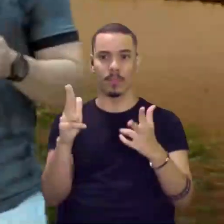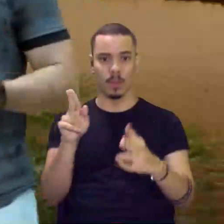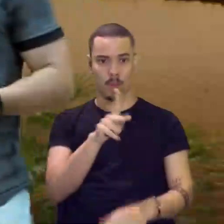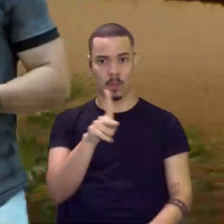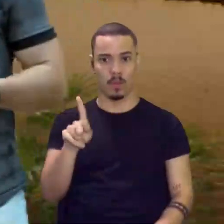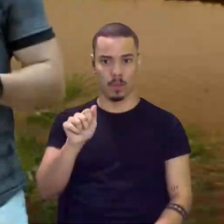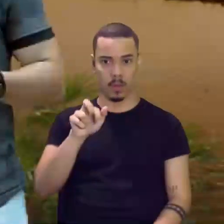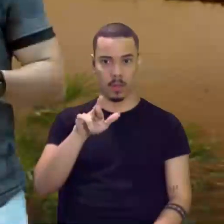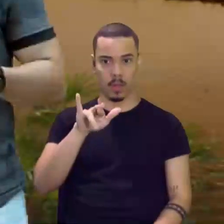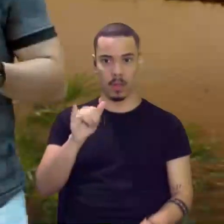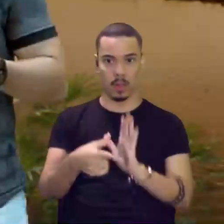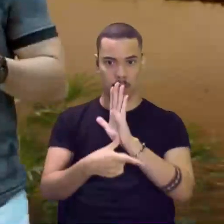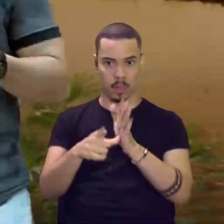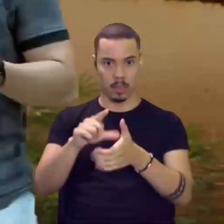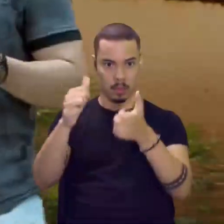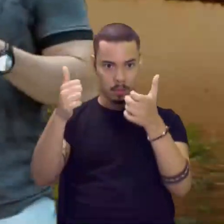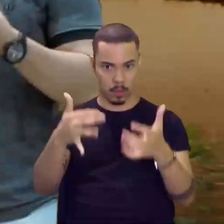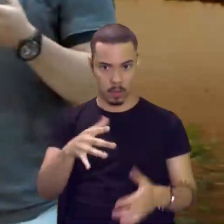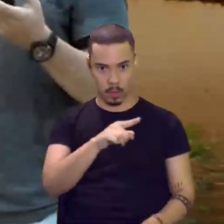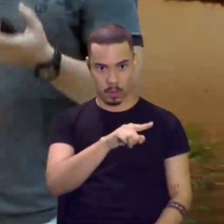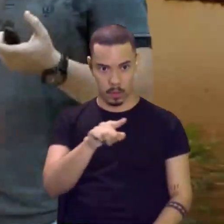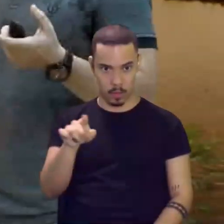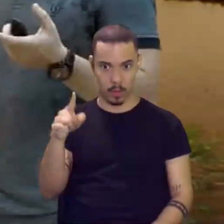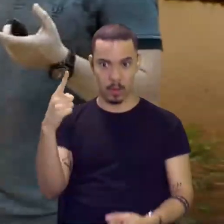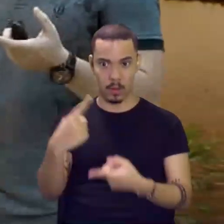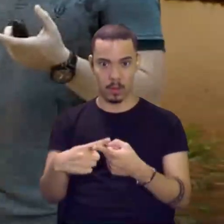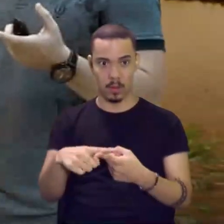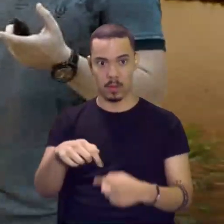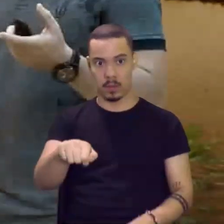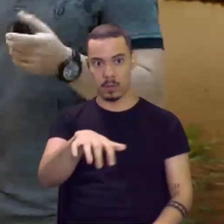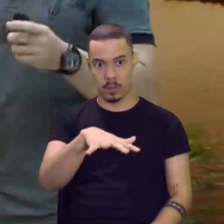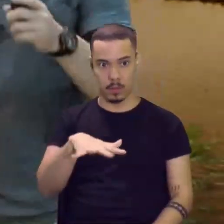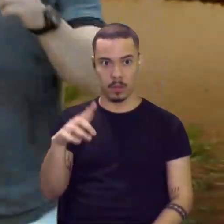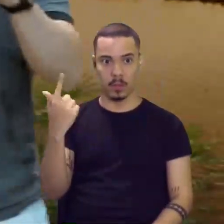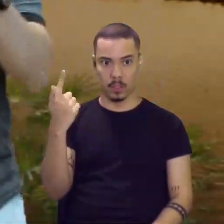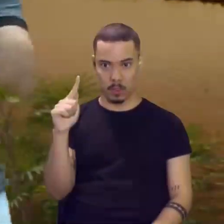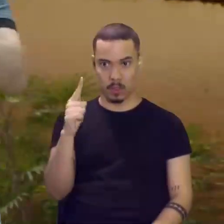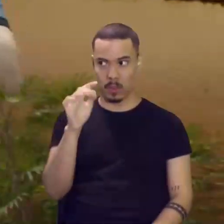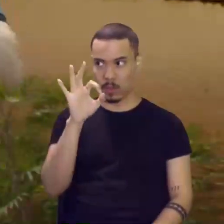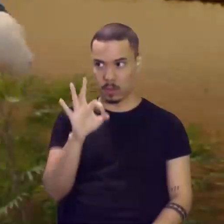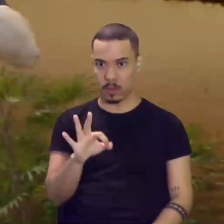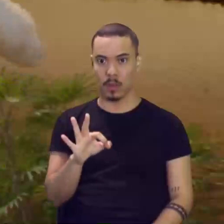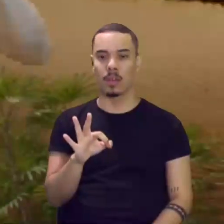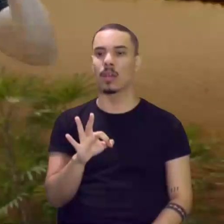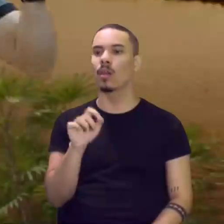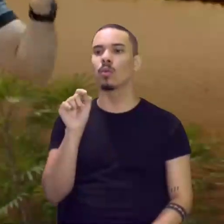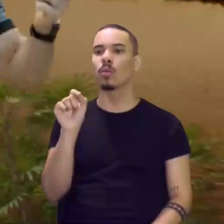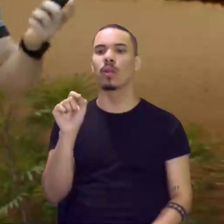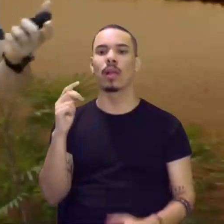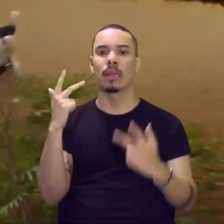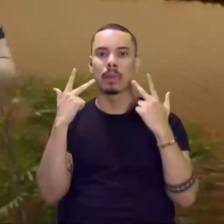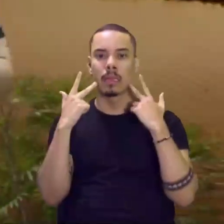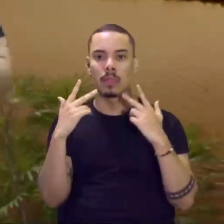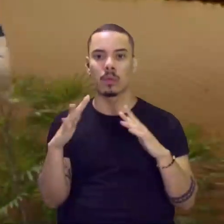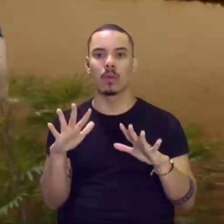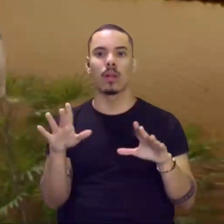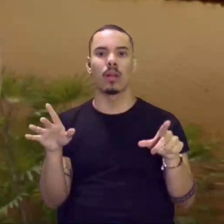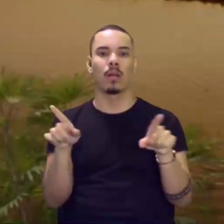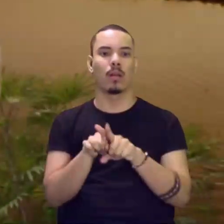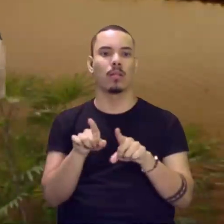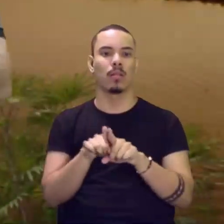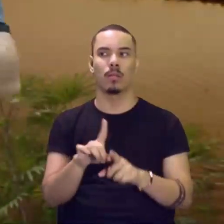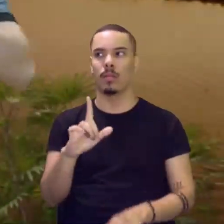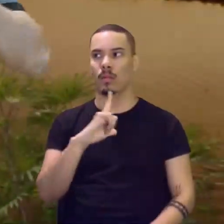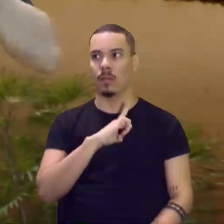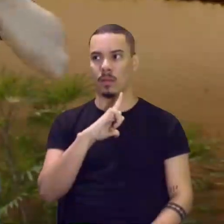deve ter comentado na aula anterior com vocês, porque espaço geográfico, né, professor Jorge? É esse espaço natural e ele